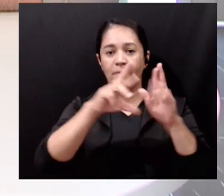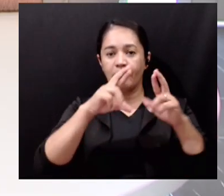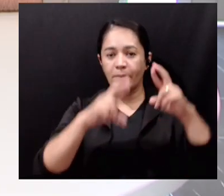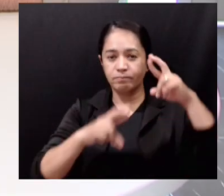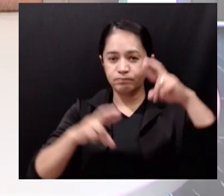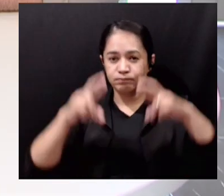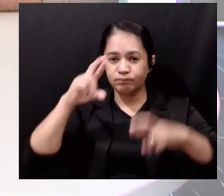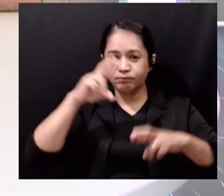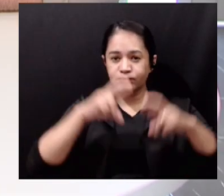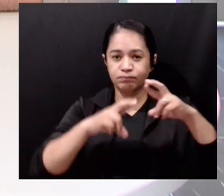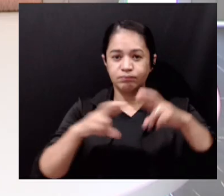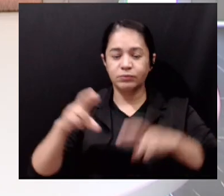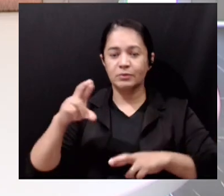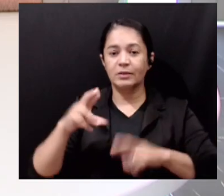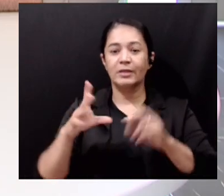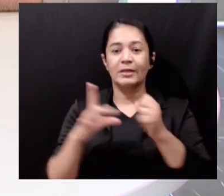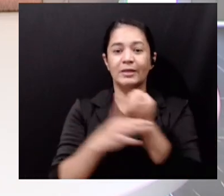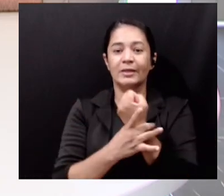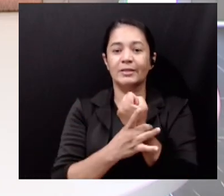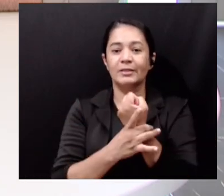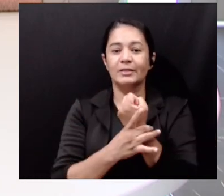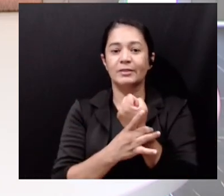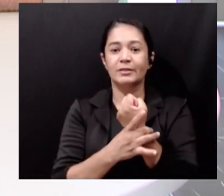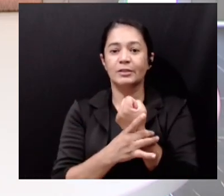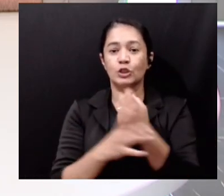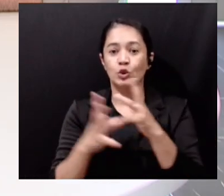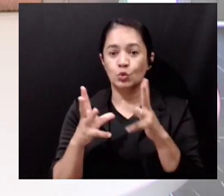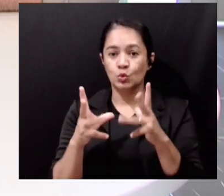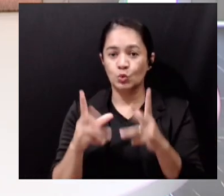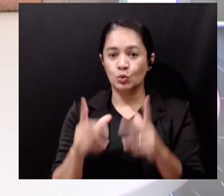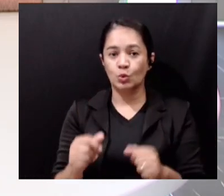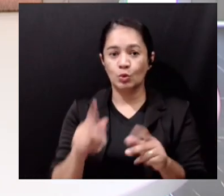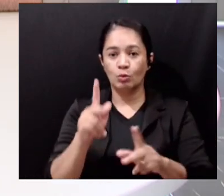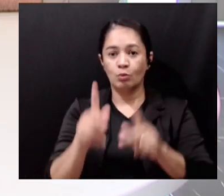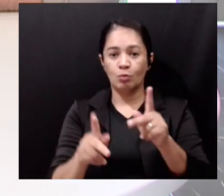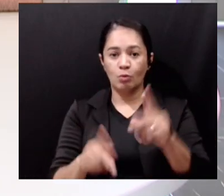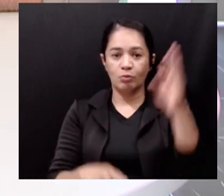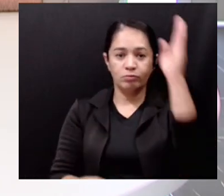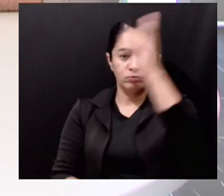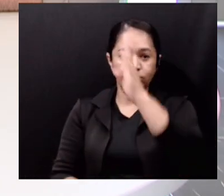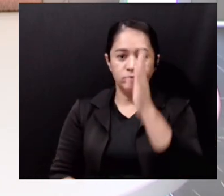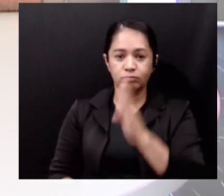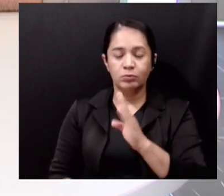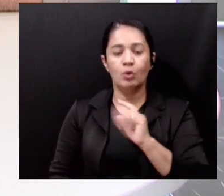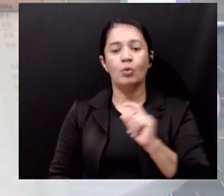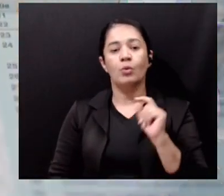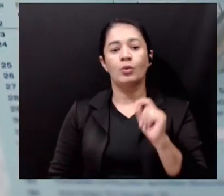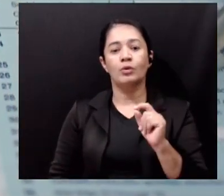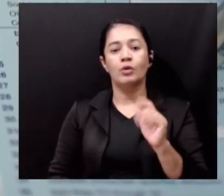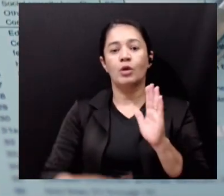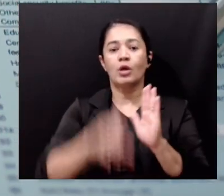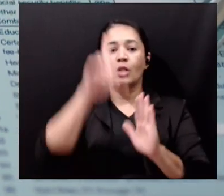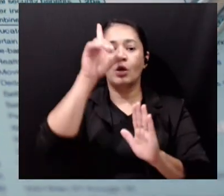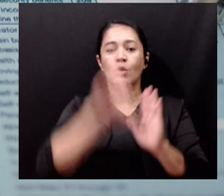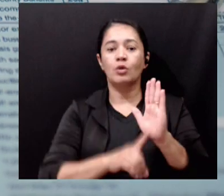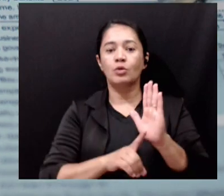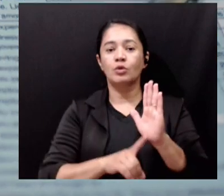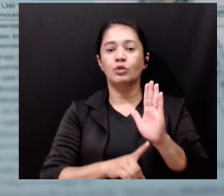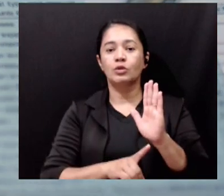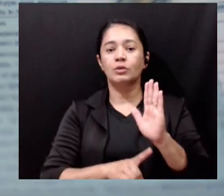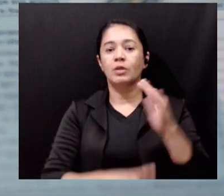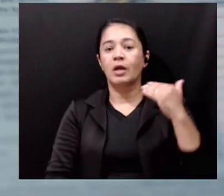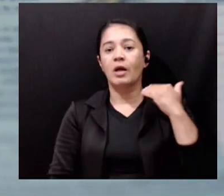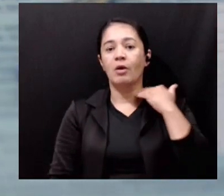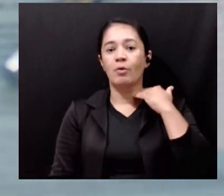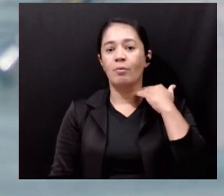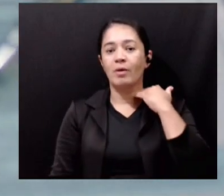que garante a todos os cidadãos brasileiros, cidadãos e cidadãs, o direito a uma conta com serviços